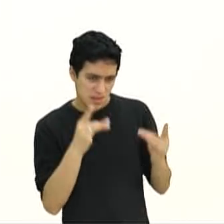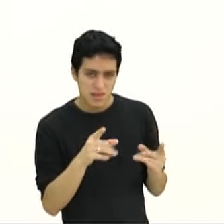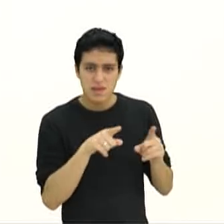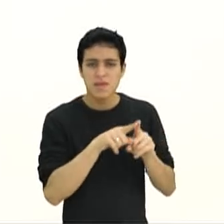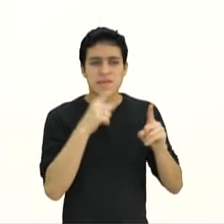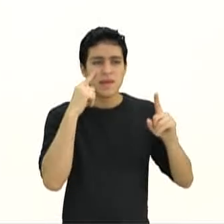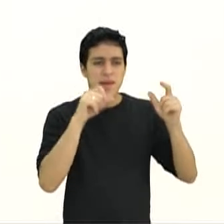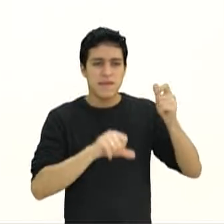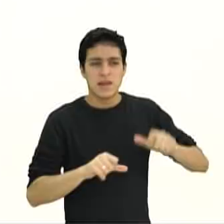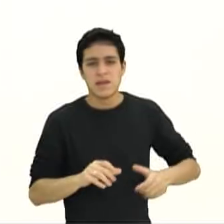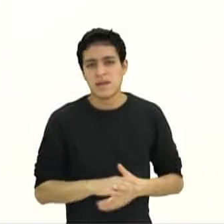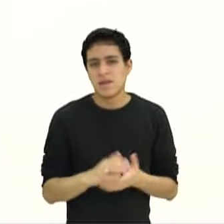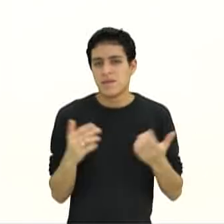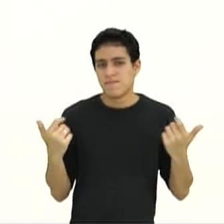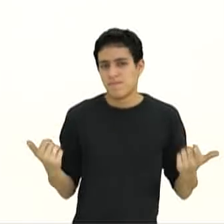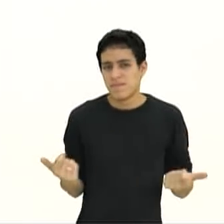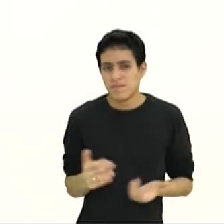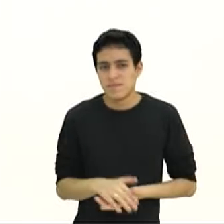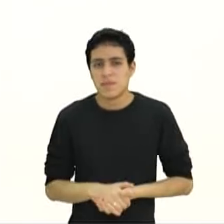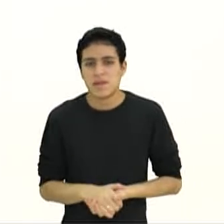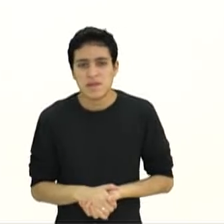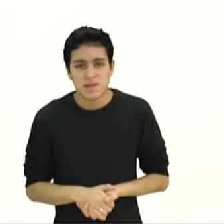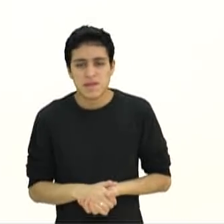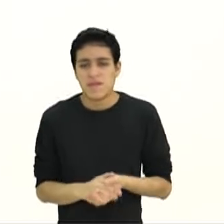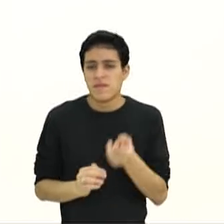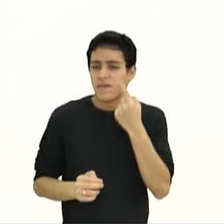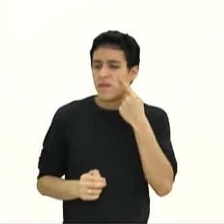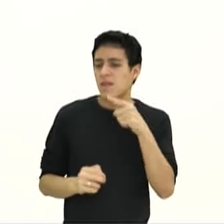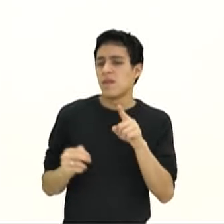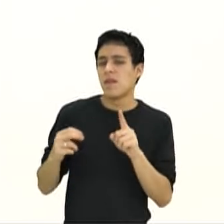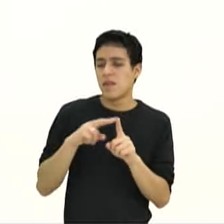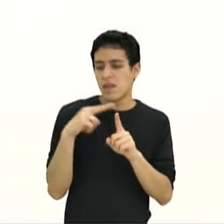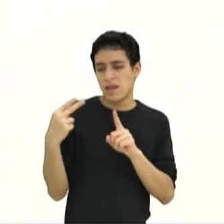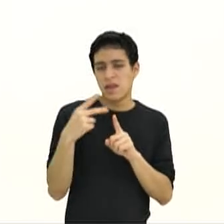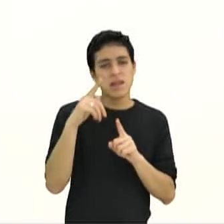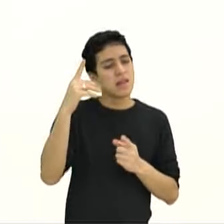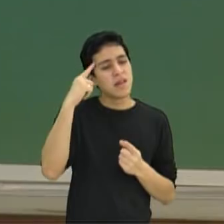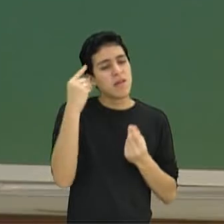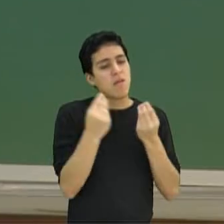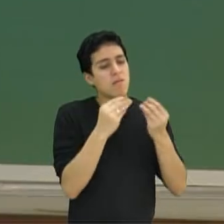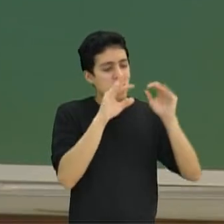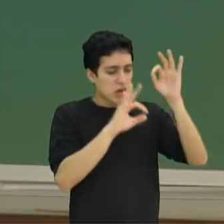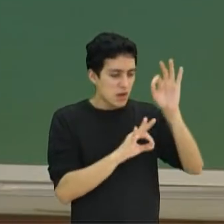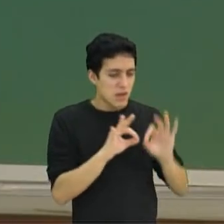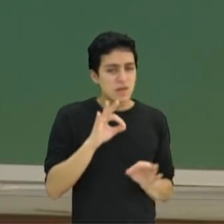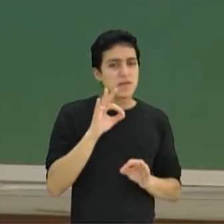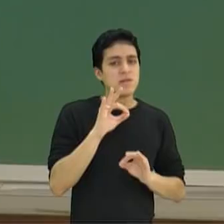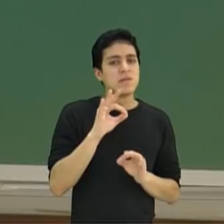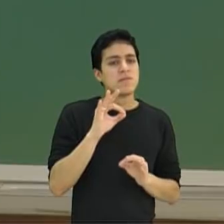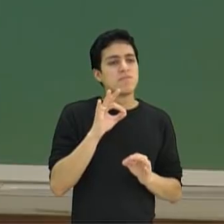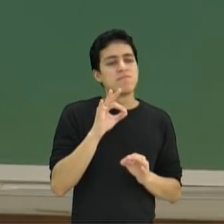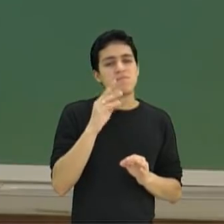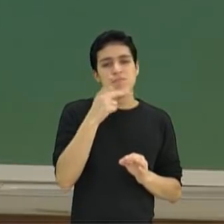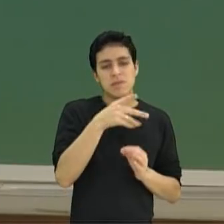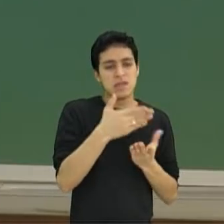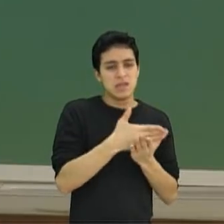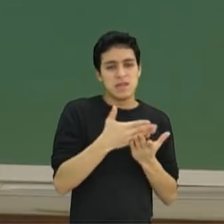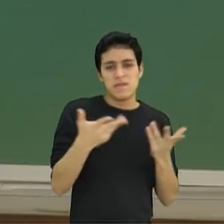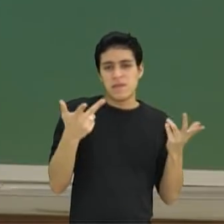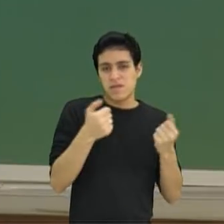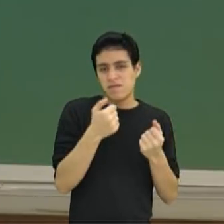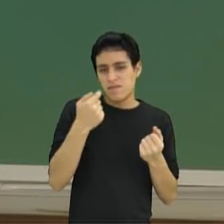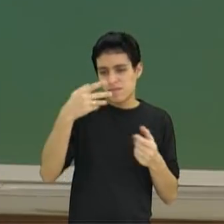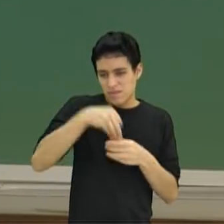e avaliativos. Isso mesmo. Vimos o posicionamento e também a ideia como é construído um conto maravilhoso neste